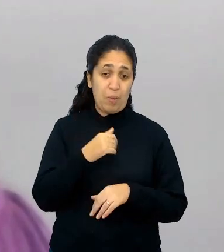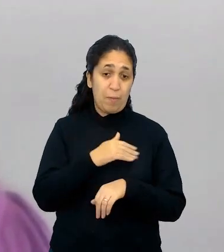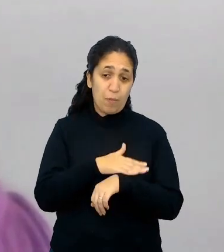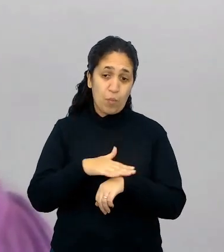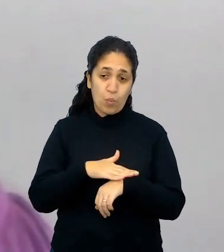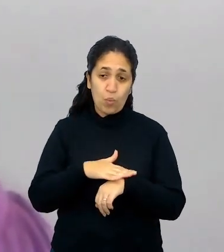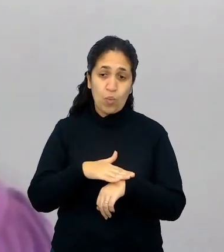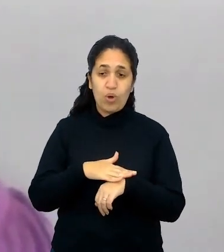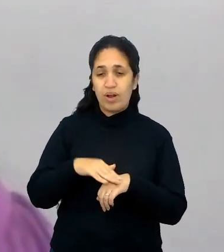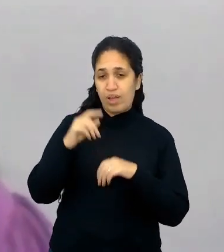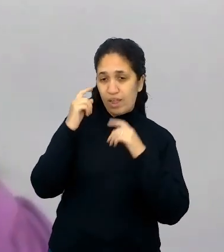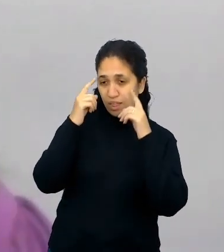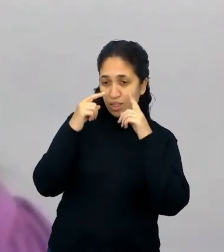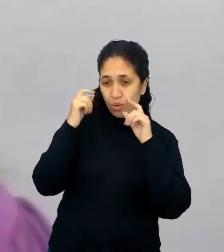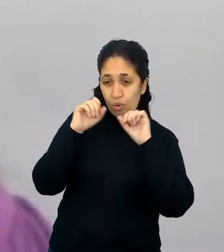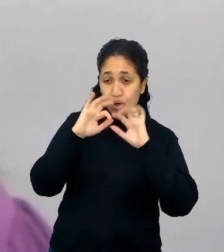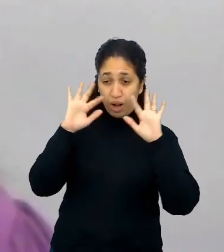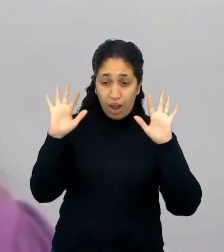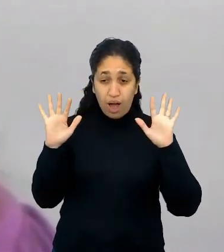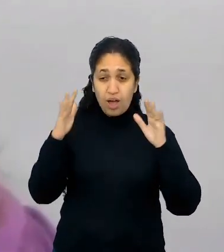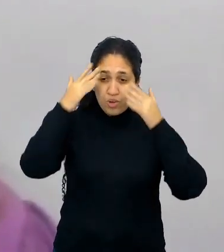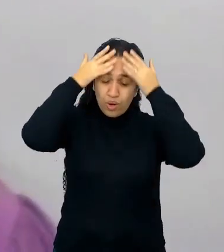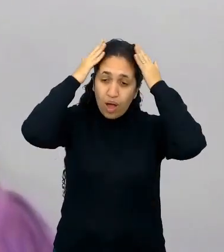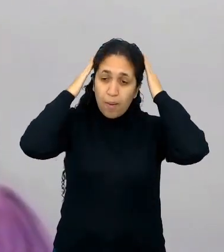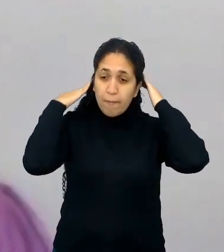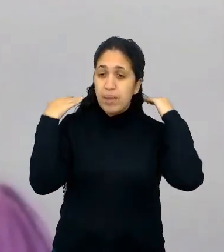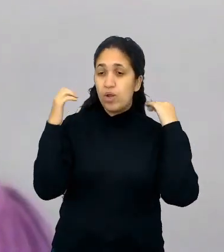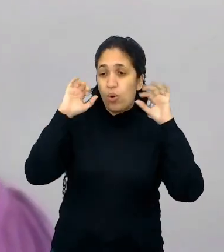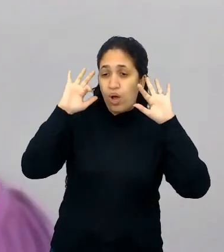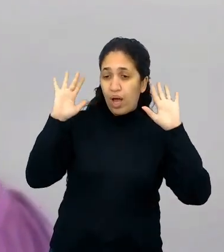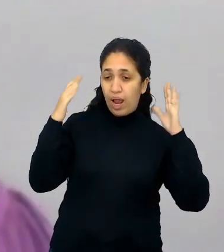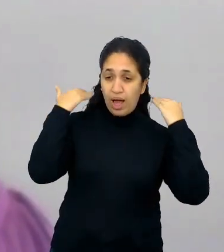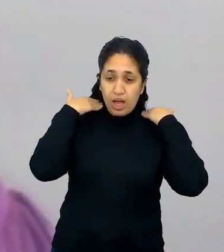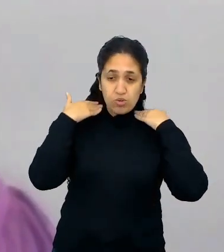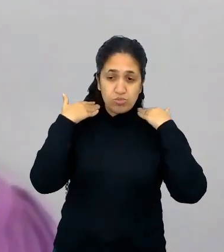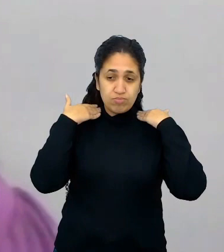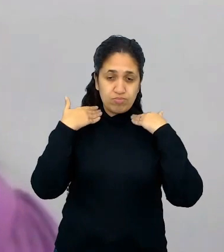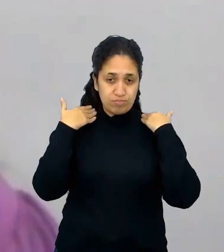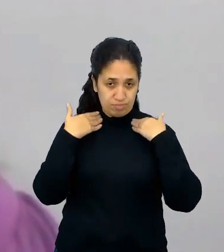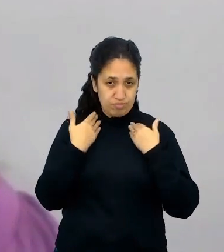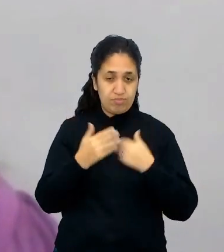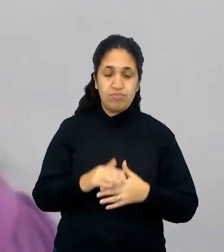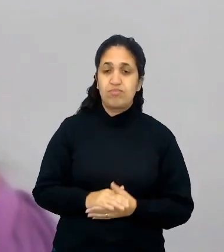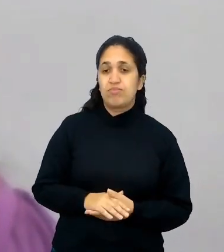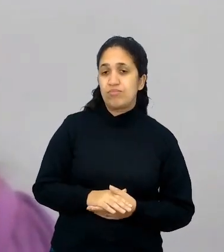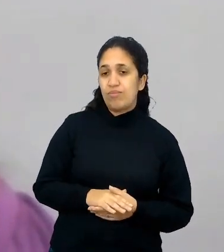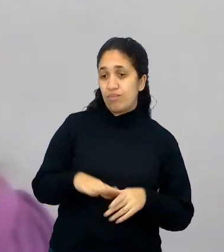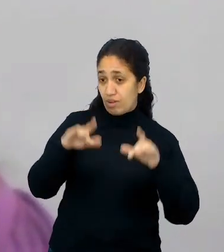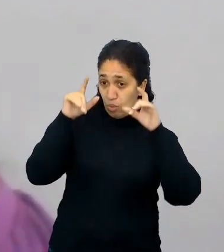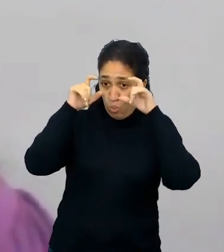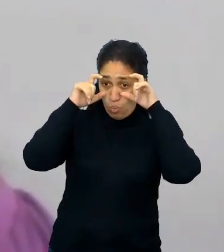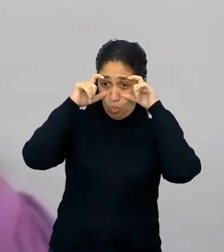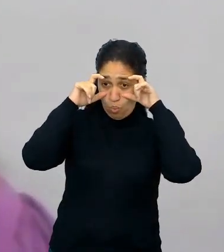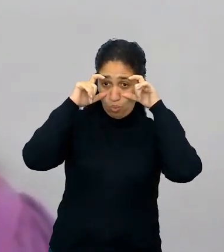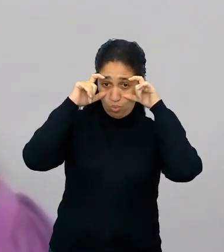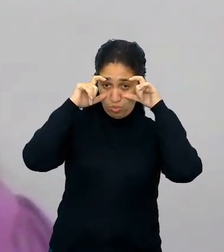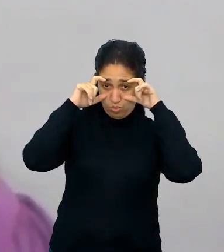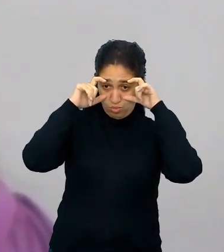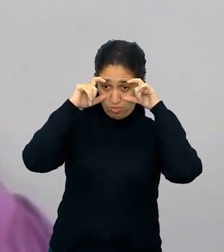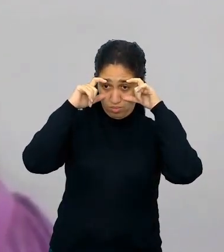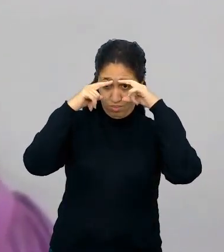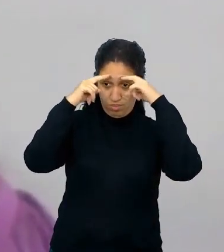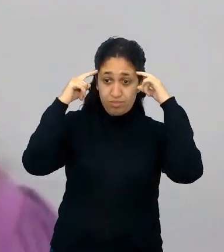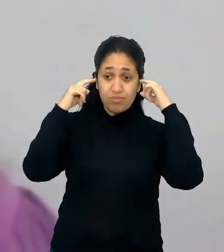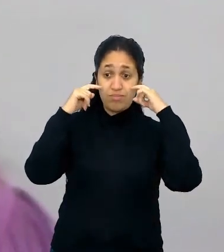olhos claros, o meu cabelo é castanho claro na altura dos ombros, eu uso um óculos de